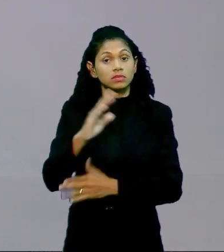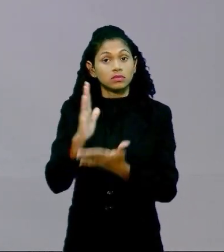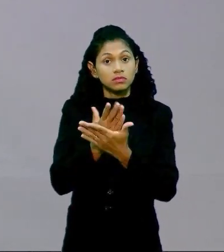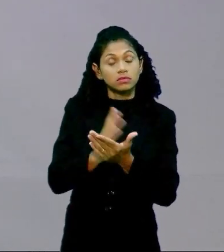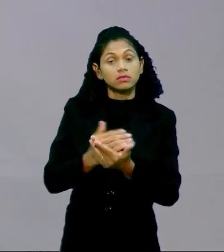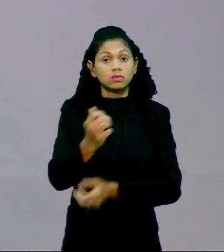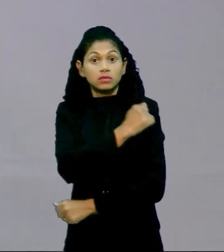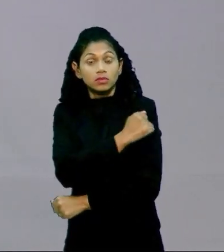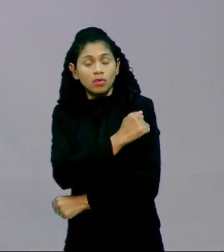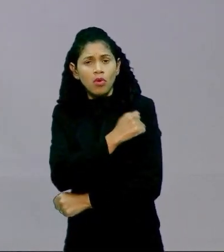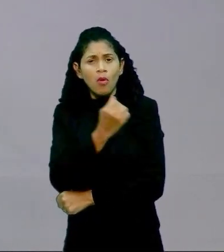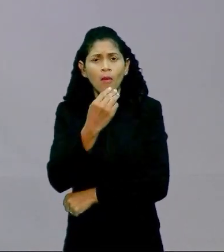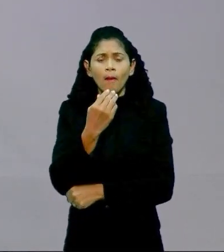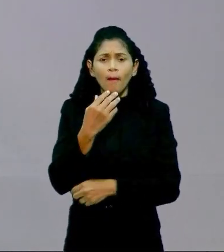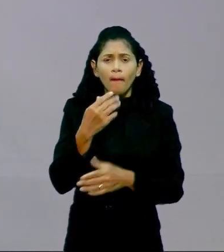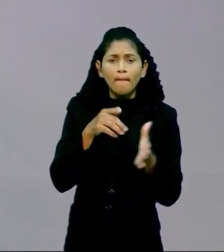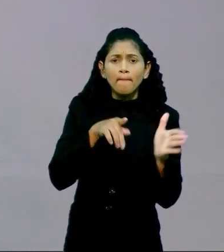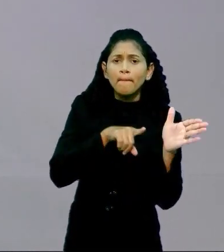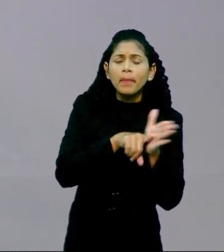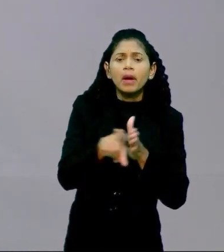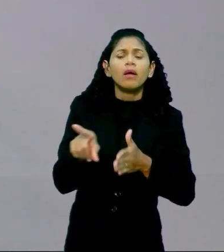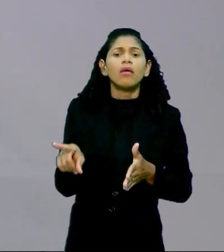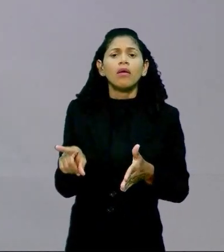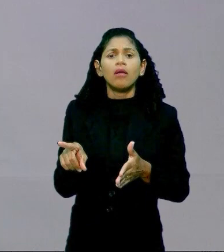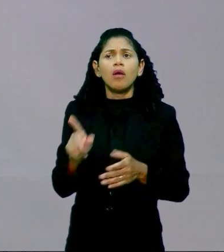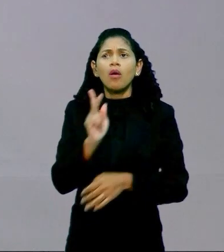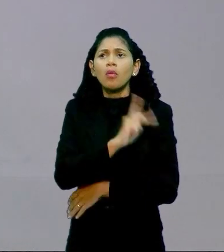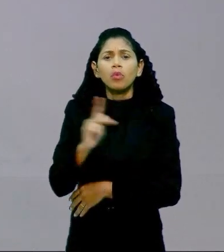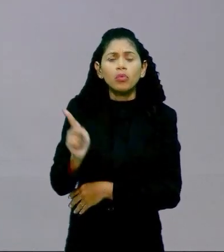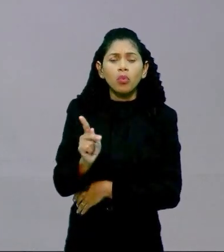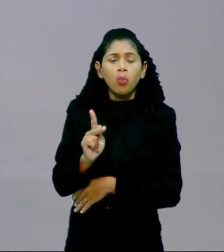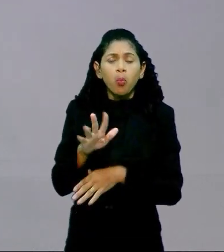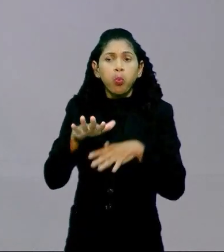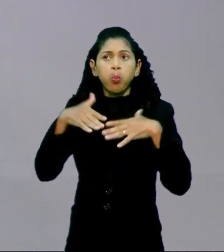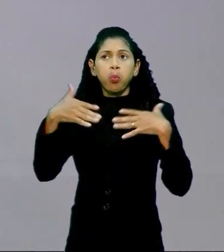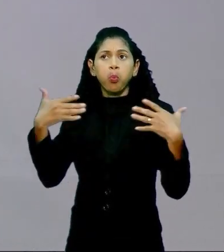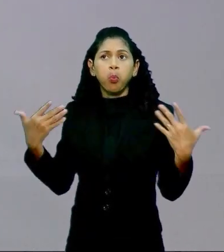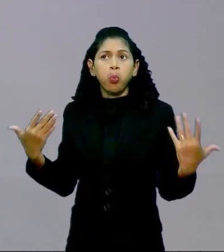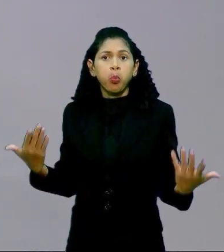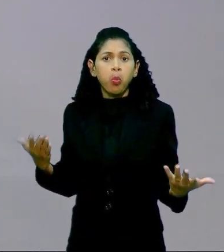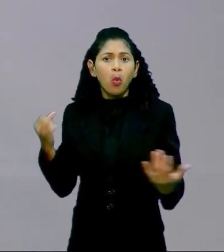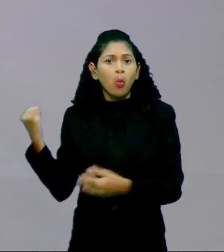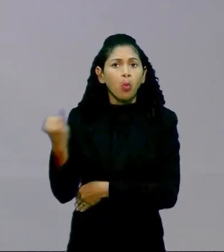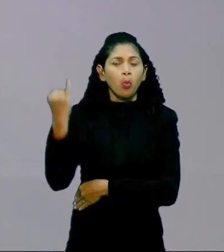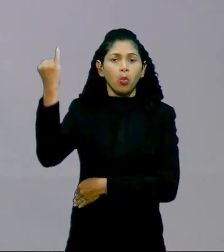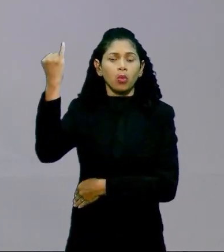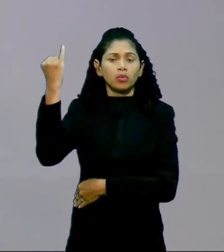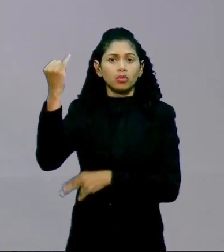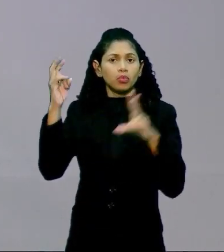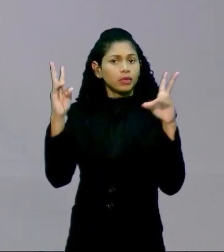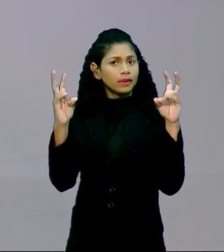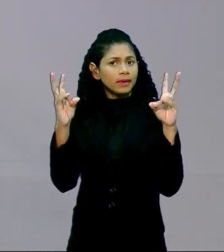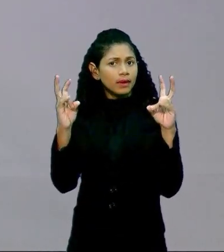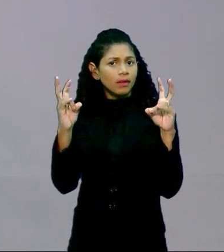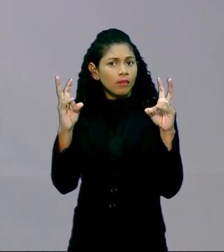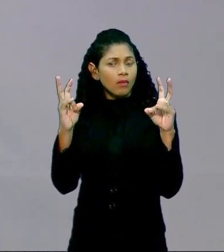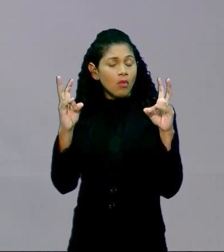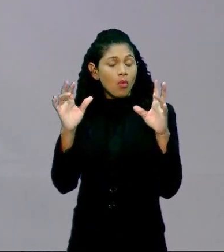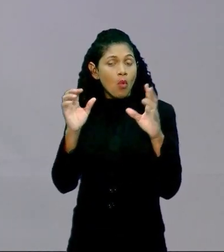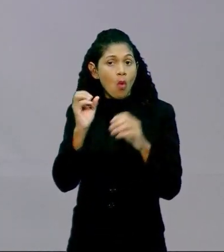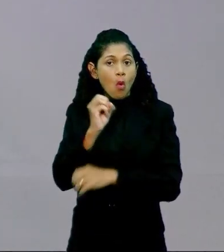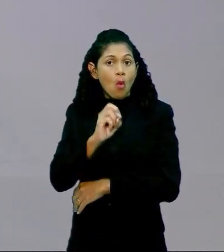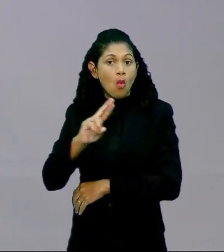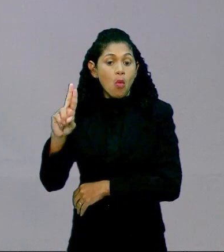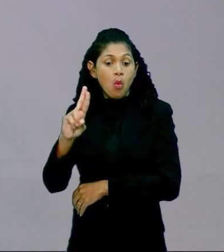estudantes perguntam, né? Professor, qual o mais importante, o tema ou o título? Né? Aí,